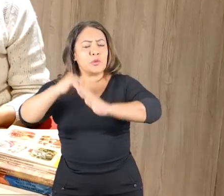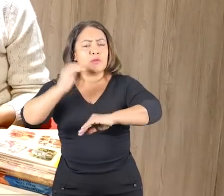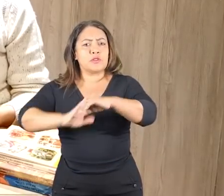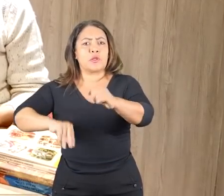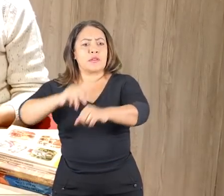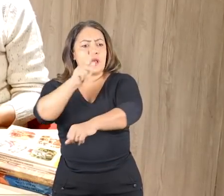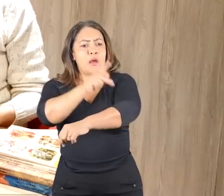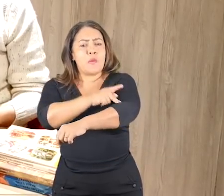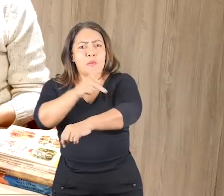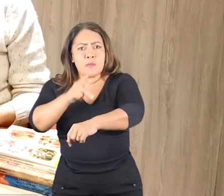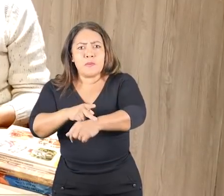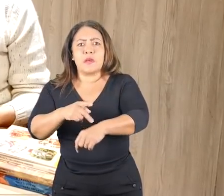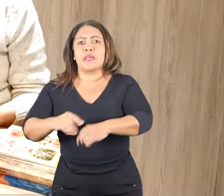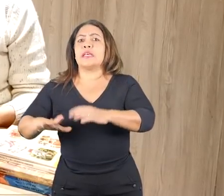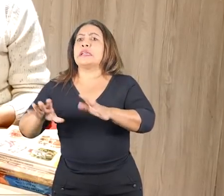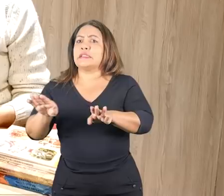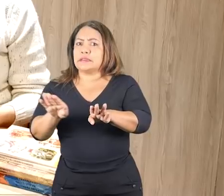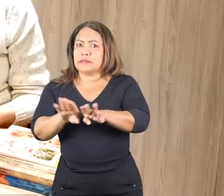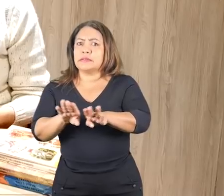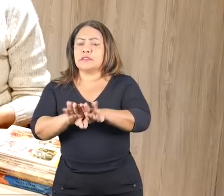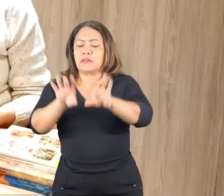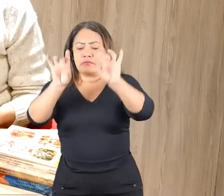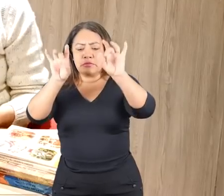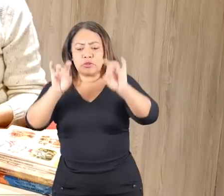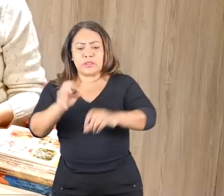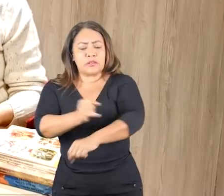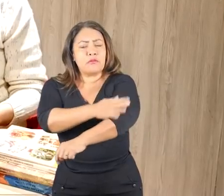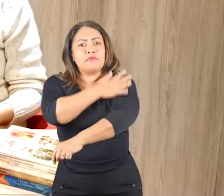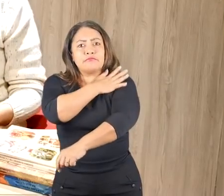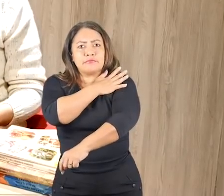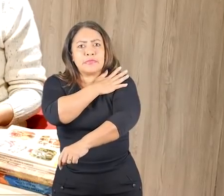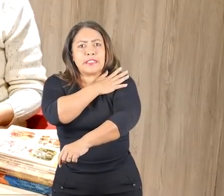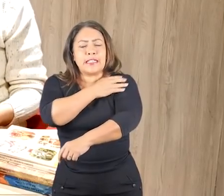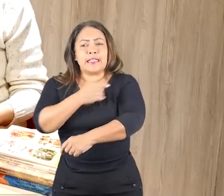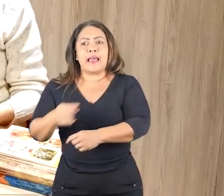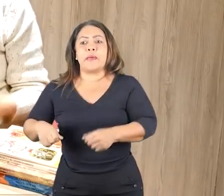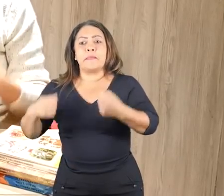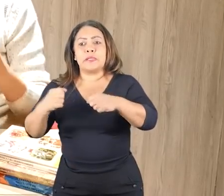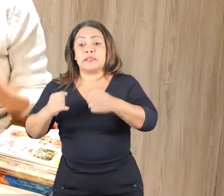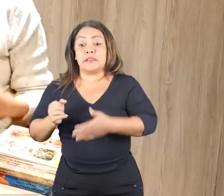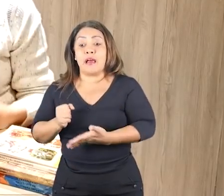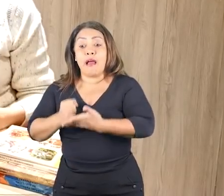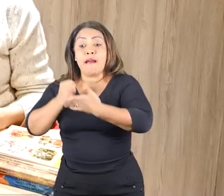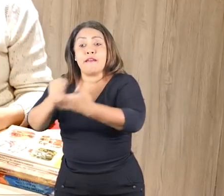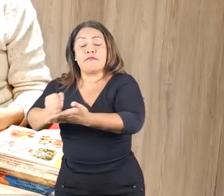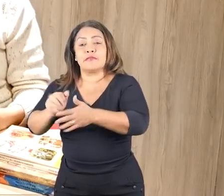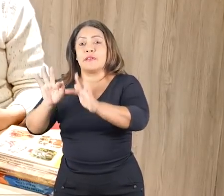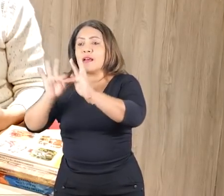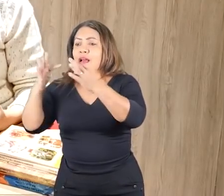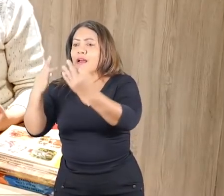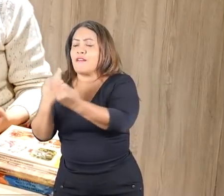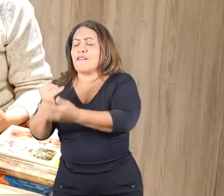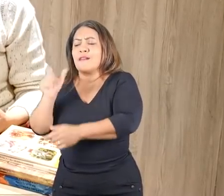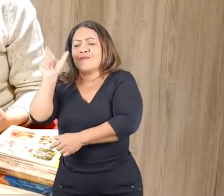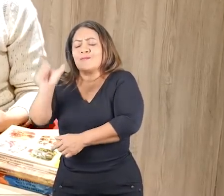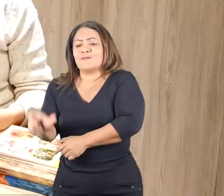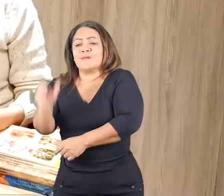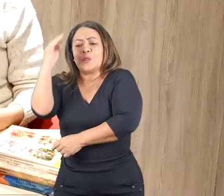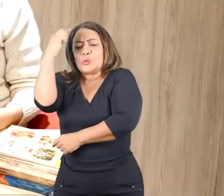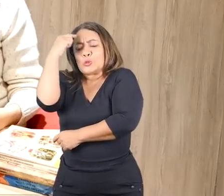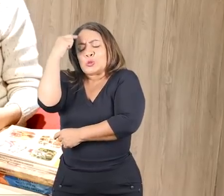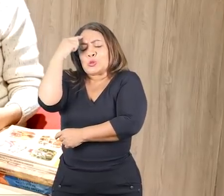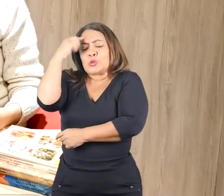educação infantil e ele precisa então ajudar a família a pensar sobre a criança, sobre a